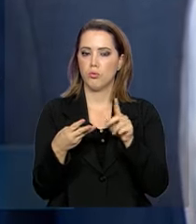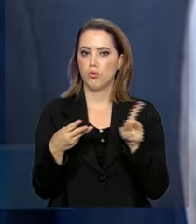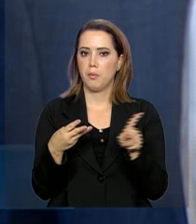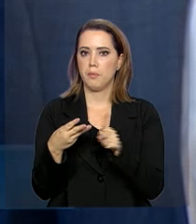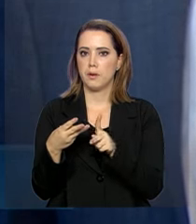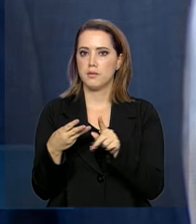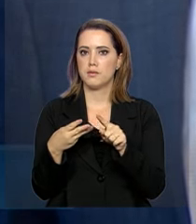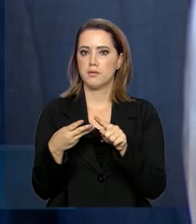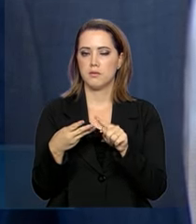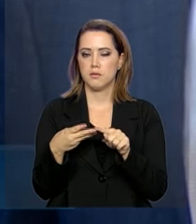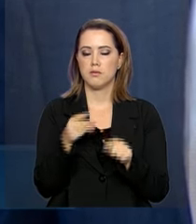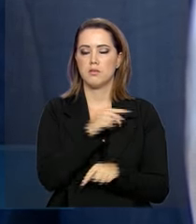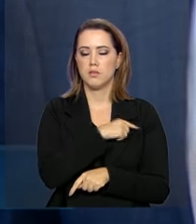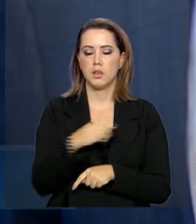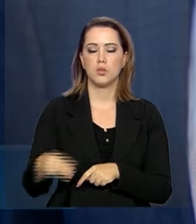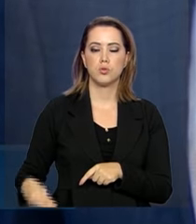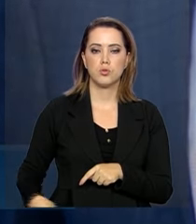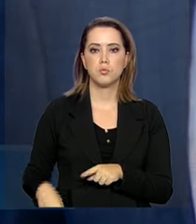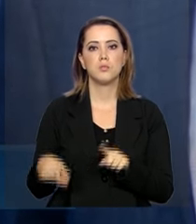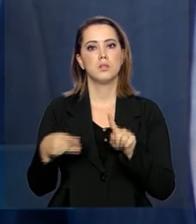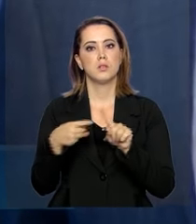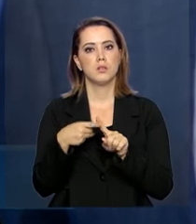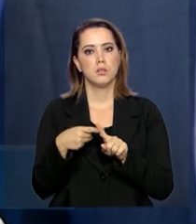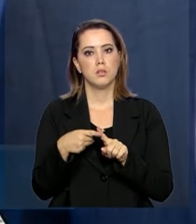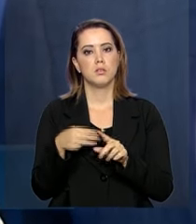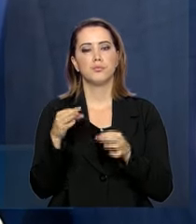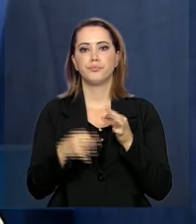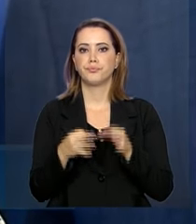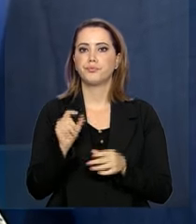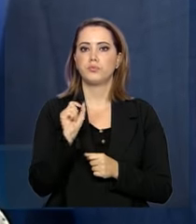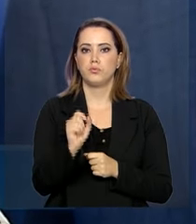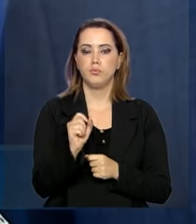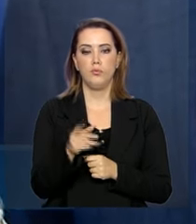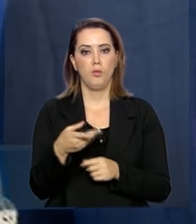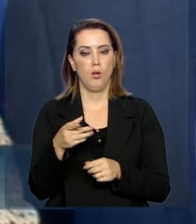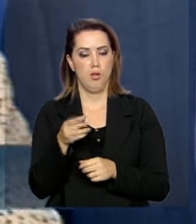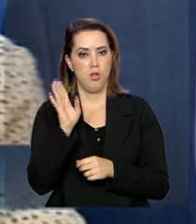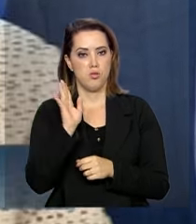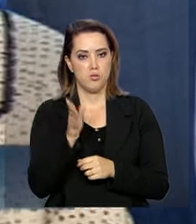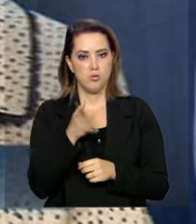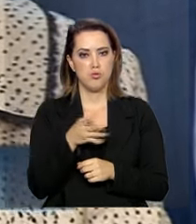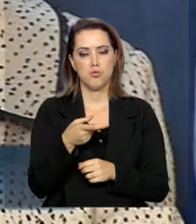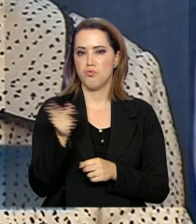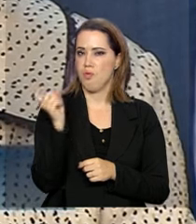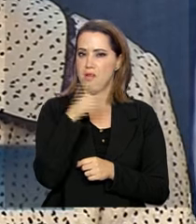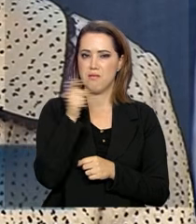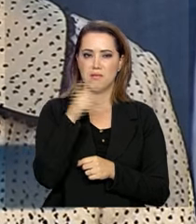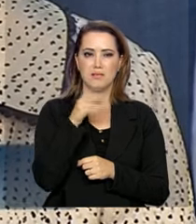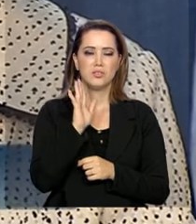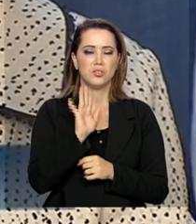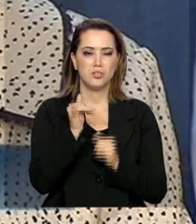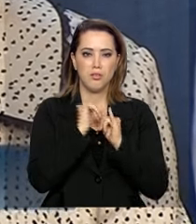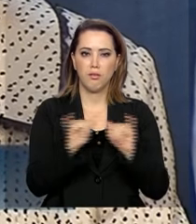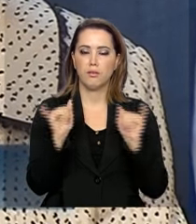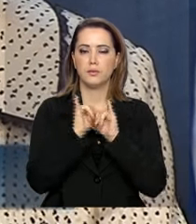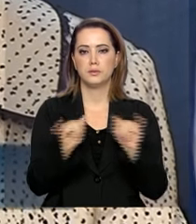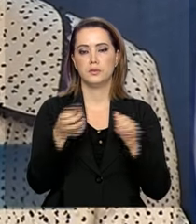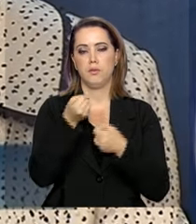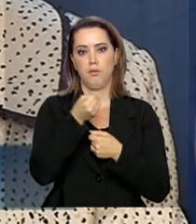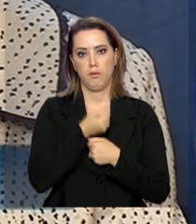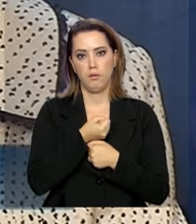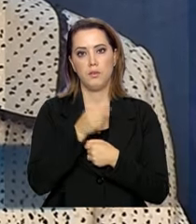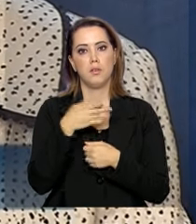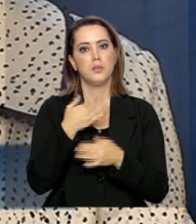o presidente da Suprema Corte desmentiu essa absurda versão, afirmando textualmente o que nós já